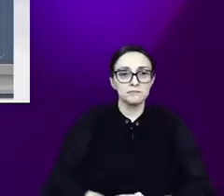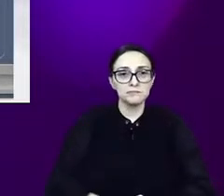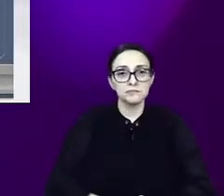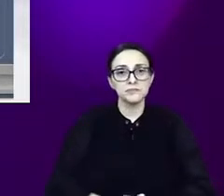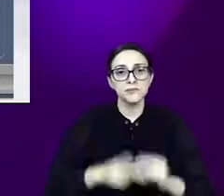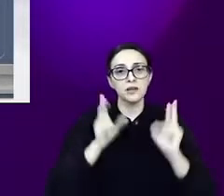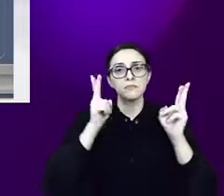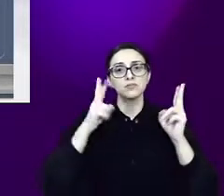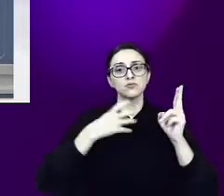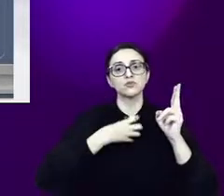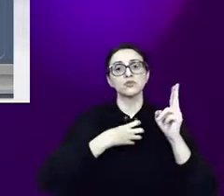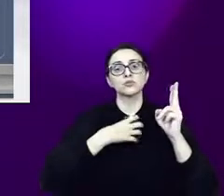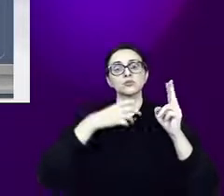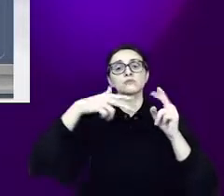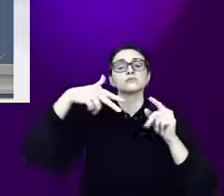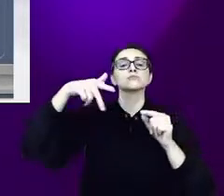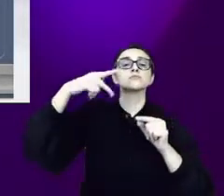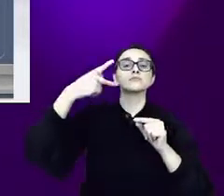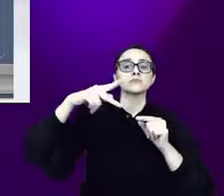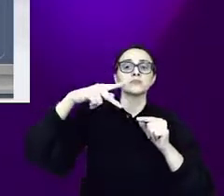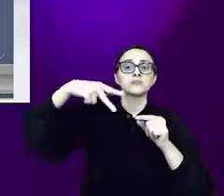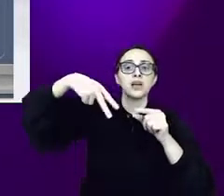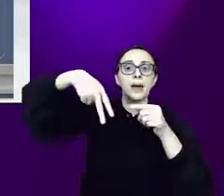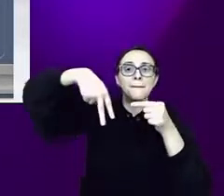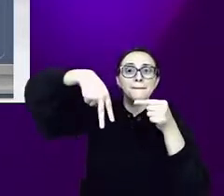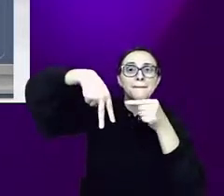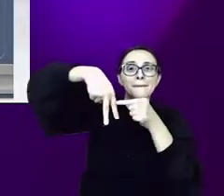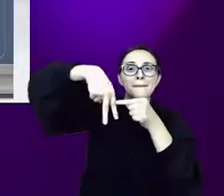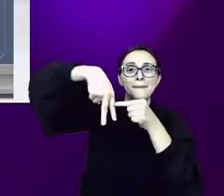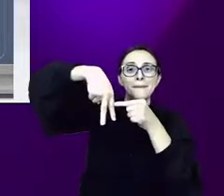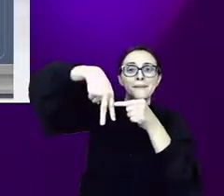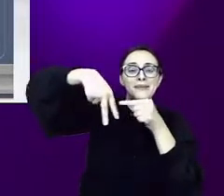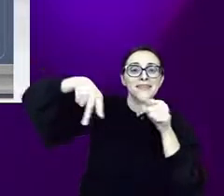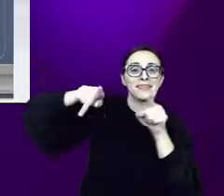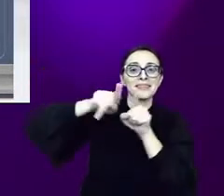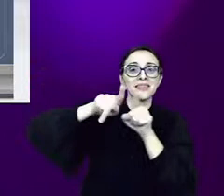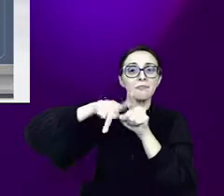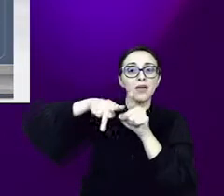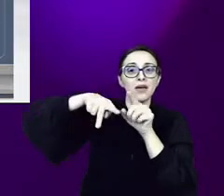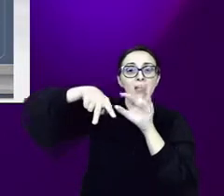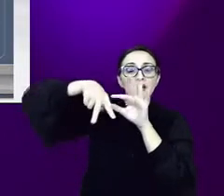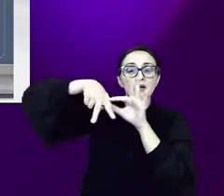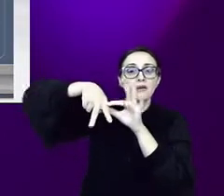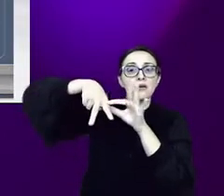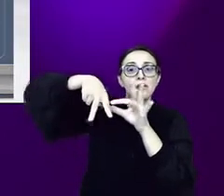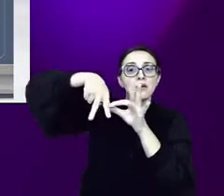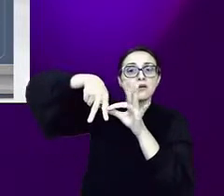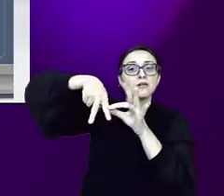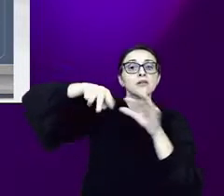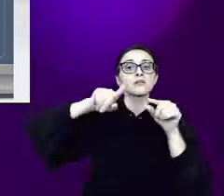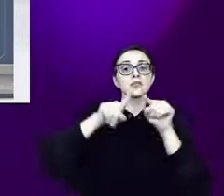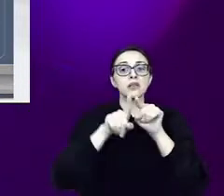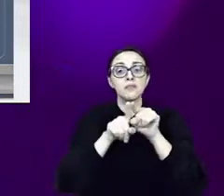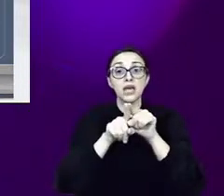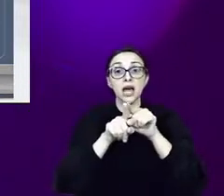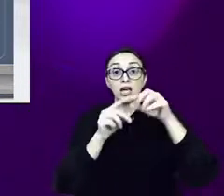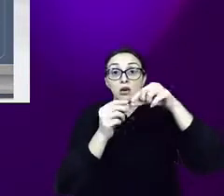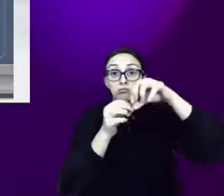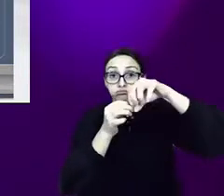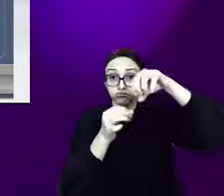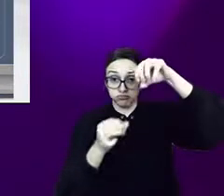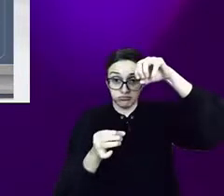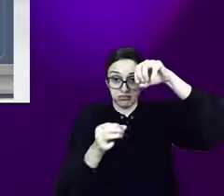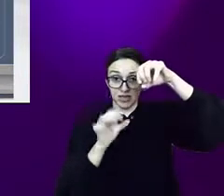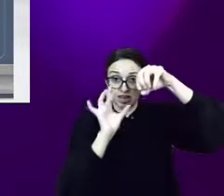forma que a gente coloca o pino no fêmur, a gente coloca também na borda do acetábulo, é o nosso segundo ponto de